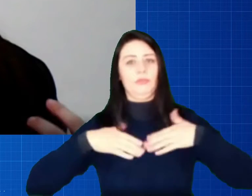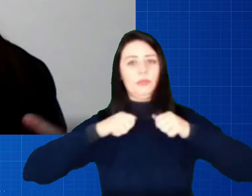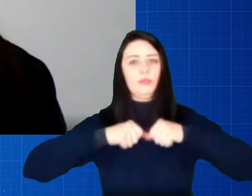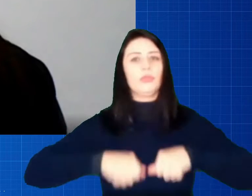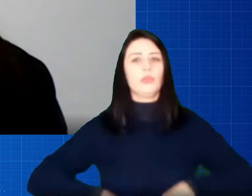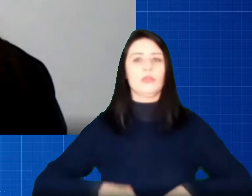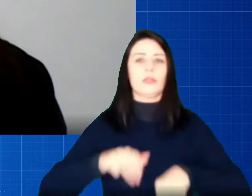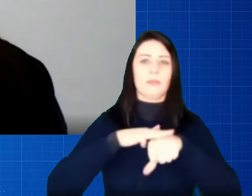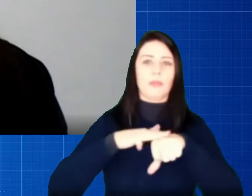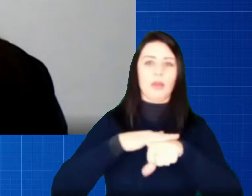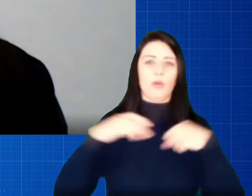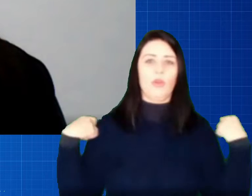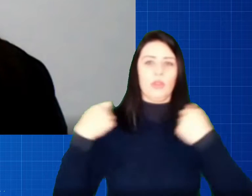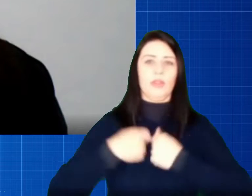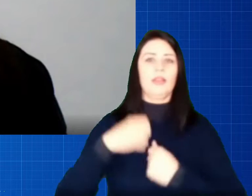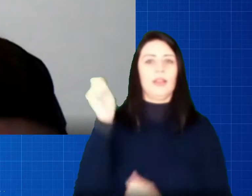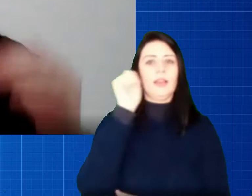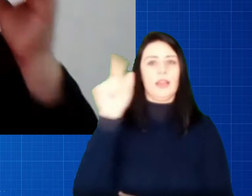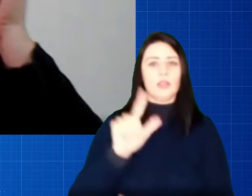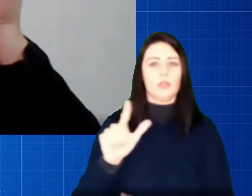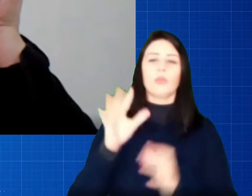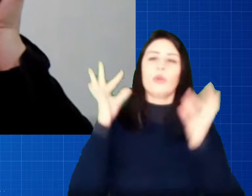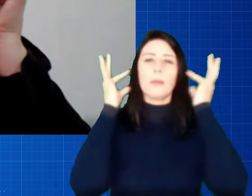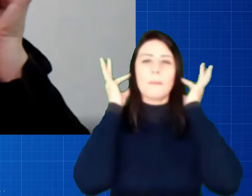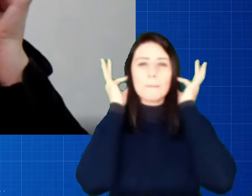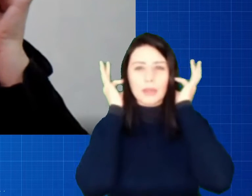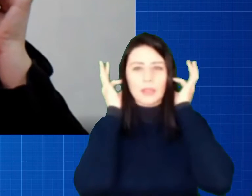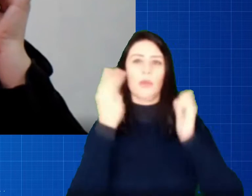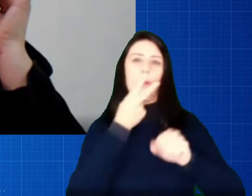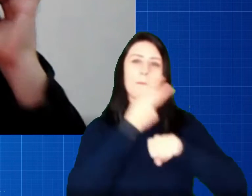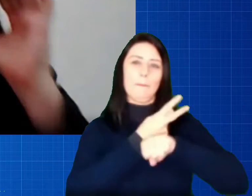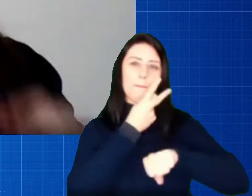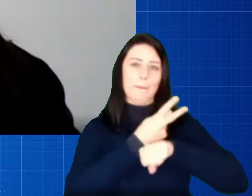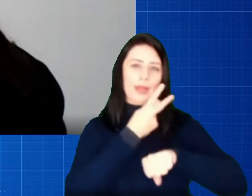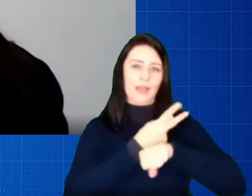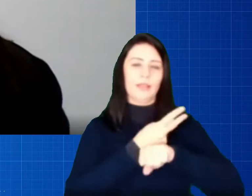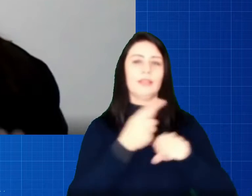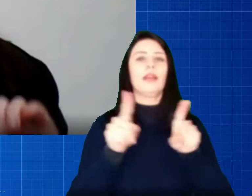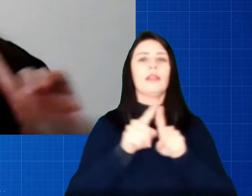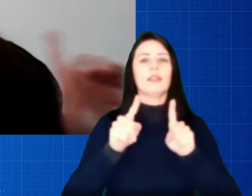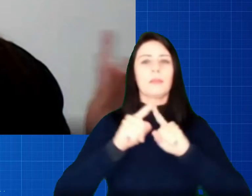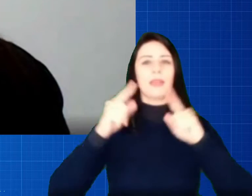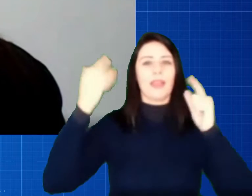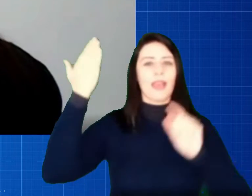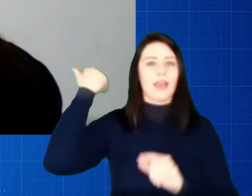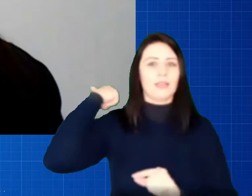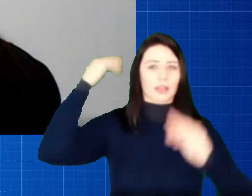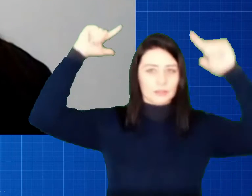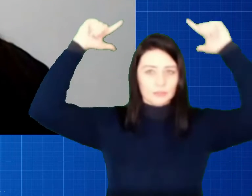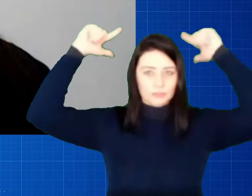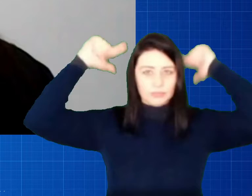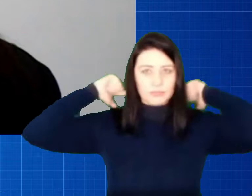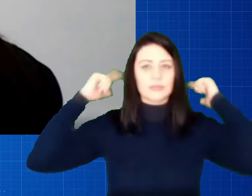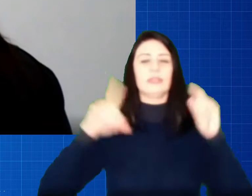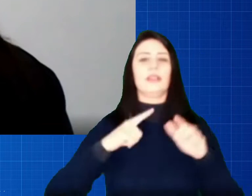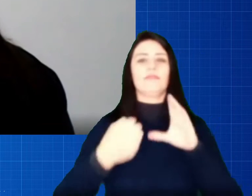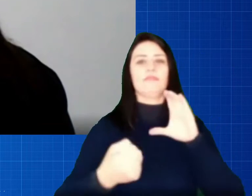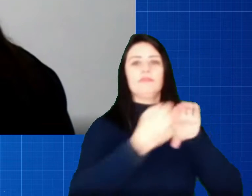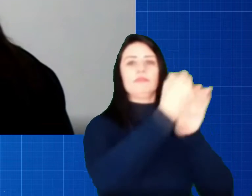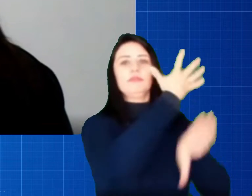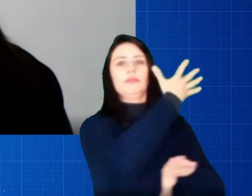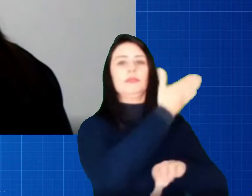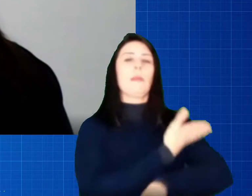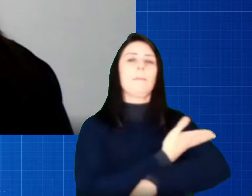uma jaqueta azul. Estou usando brincos pequenininhos prateados. E aqui ao meu fundo eu tenho uma tela branca, que é uma